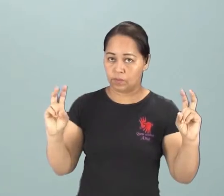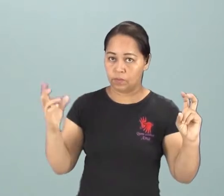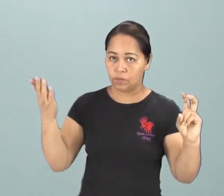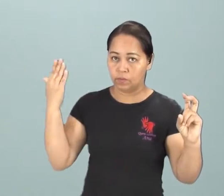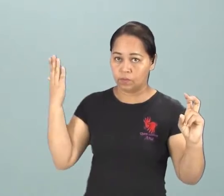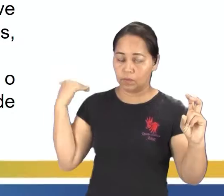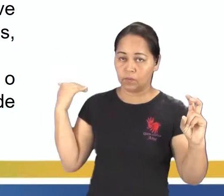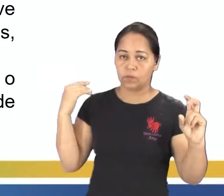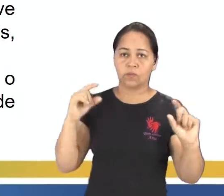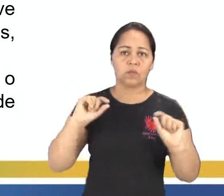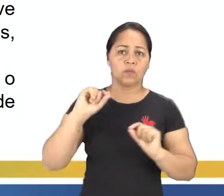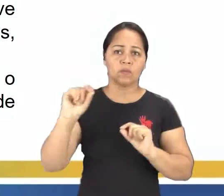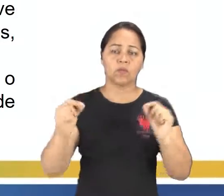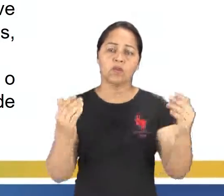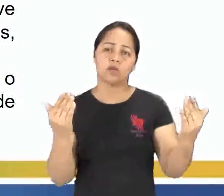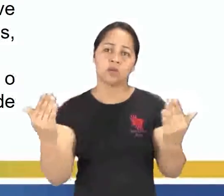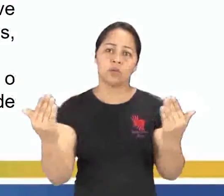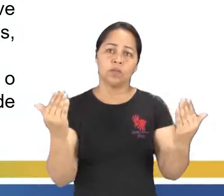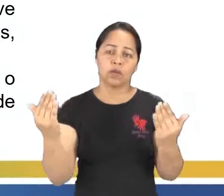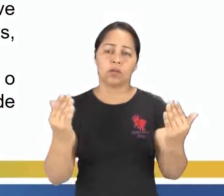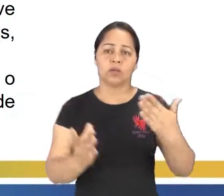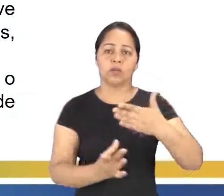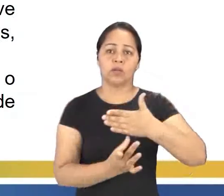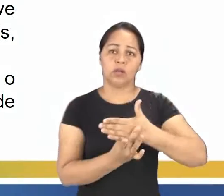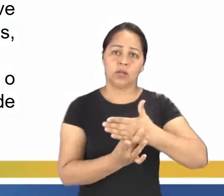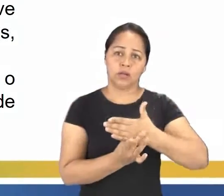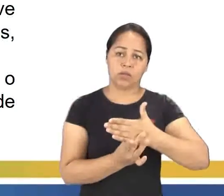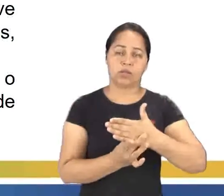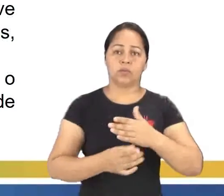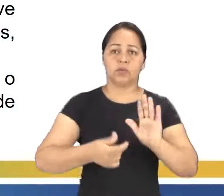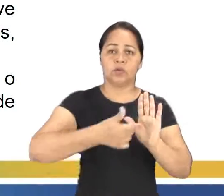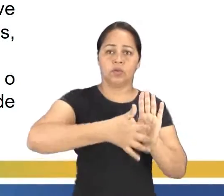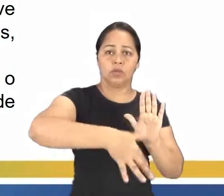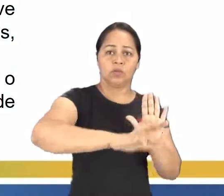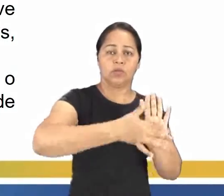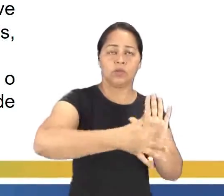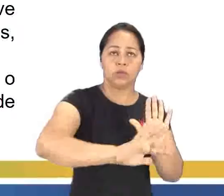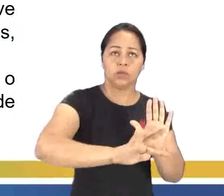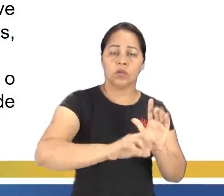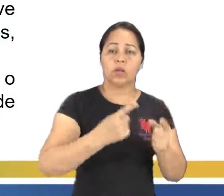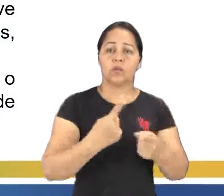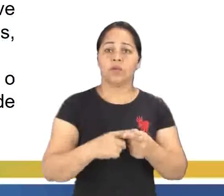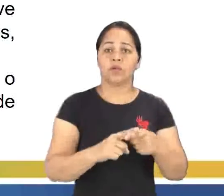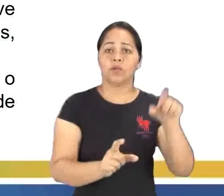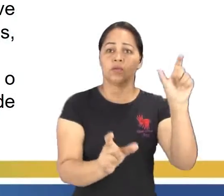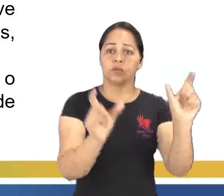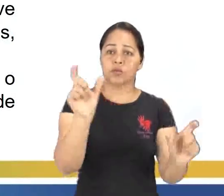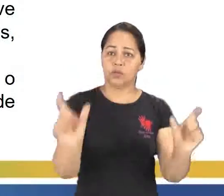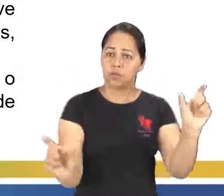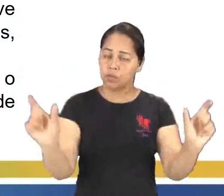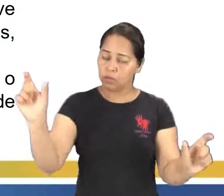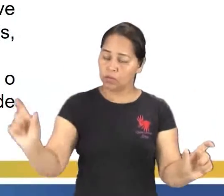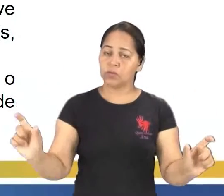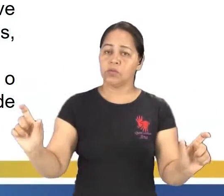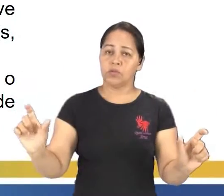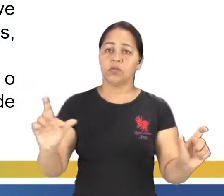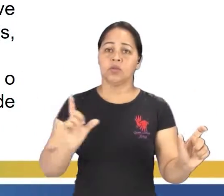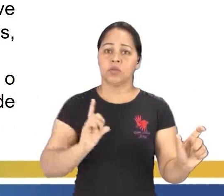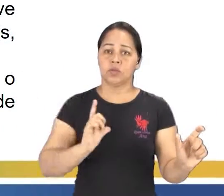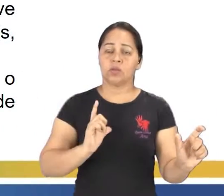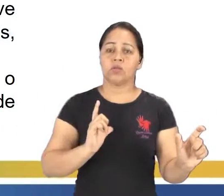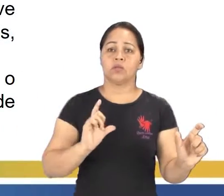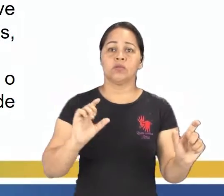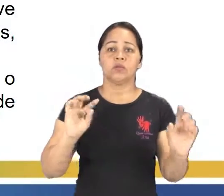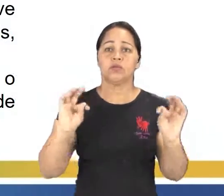o naturalismo? Uma das principais diferenças é justamente como os personagens eles aparecem na obra, como eles são retratados.